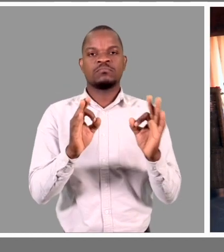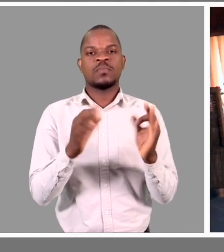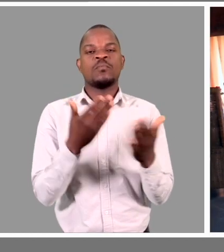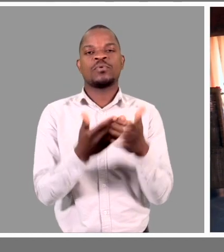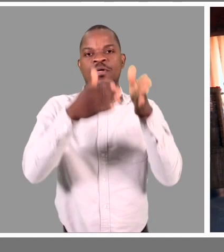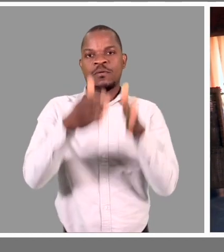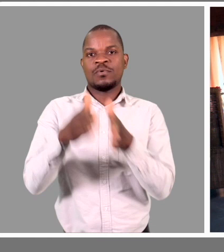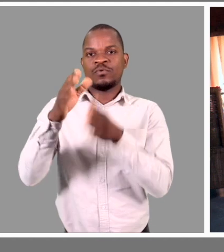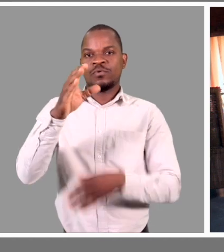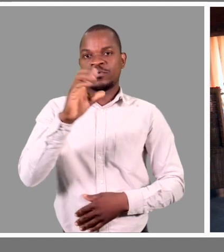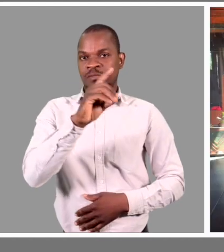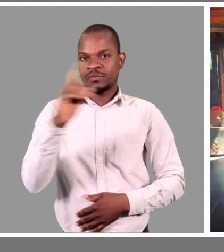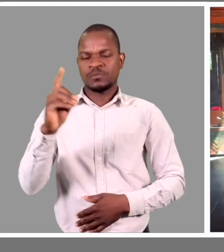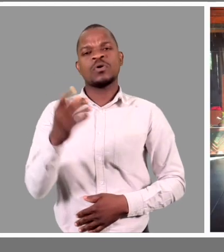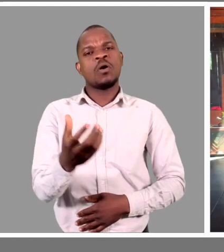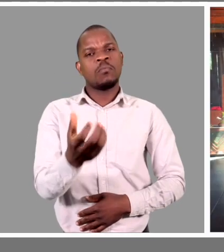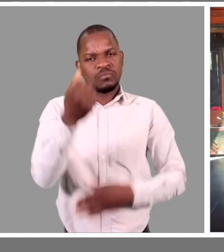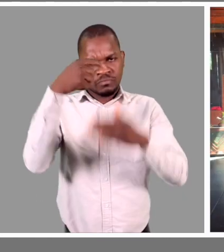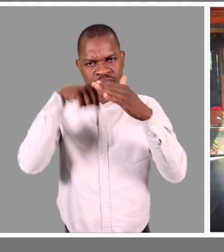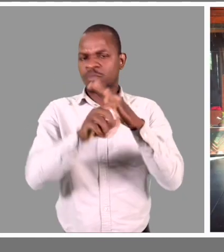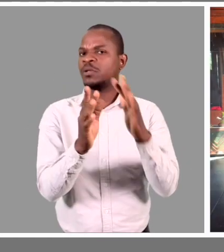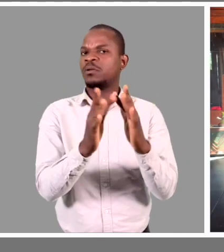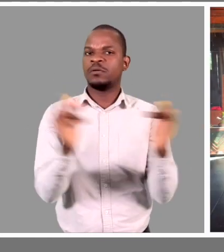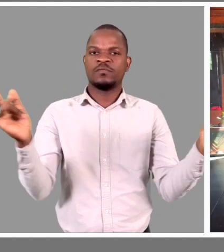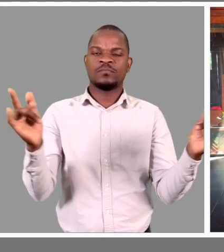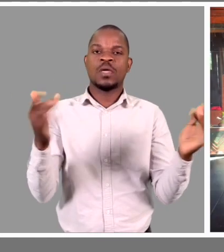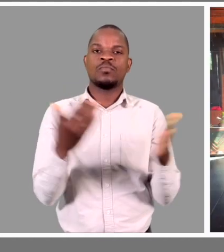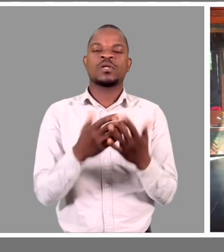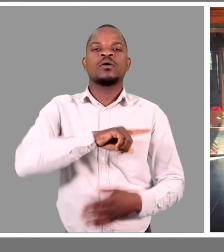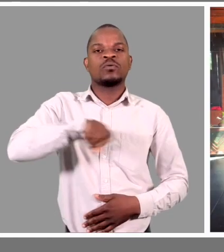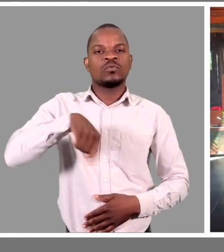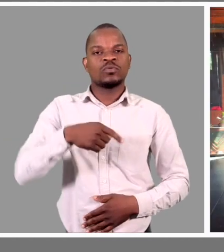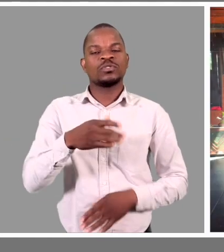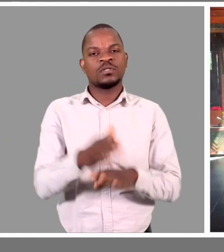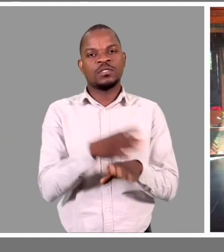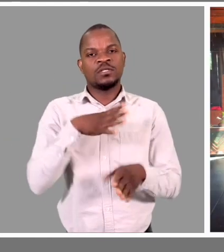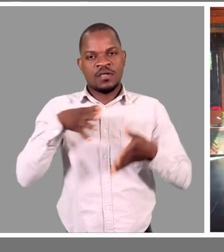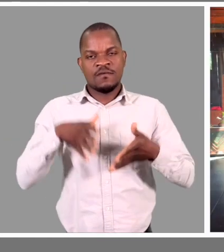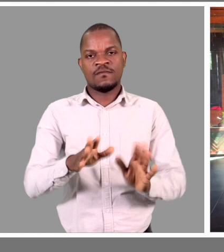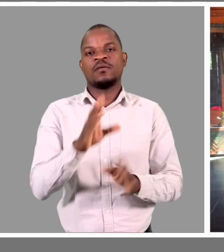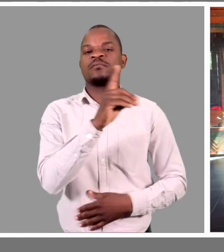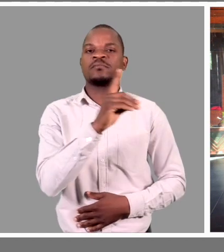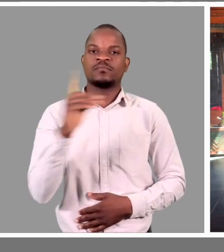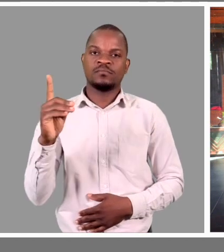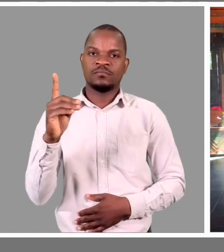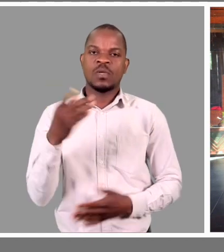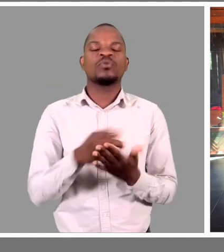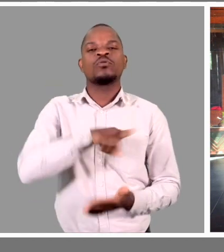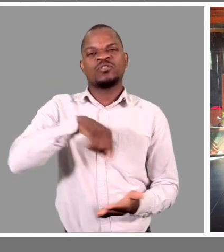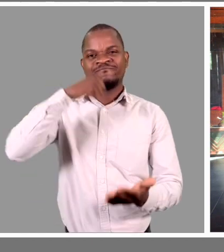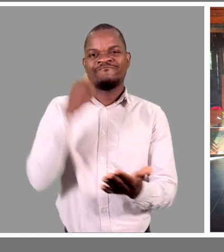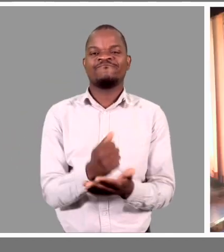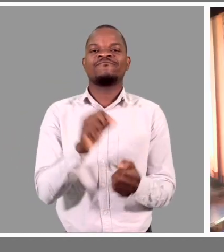deficientes possam ter acesso a esse espaço, em homenagem à nossa filha Zen. Por isso que nós